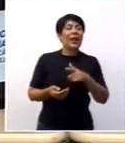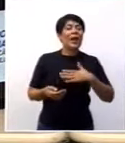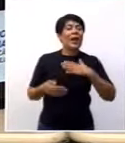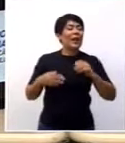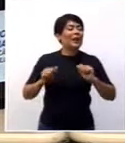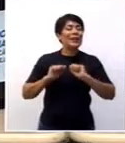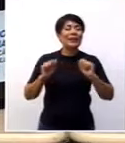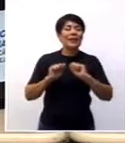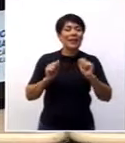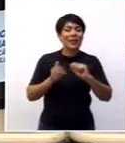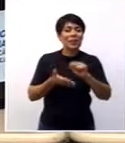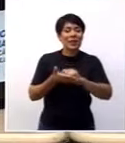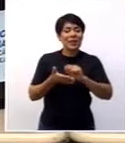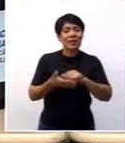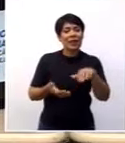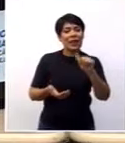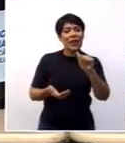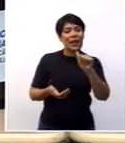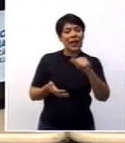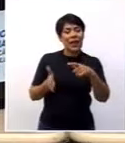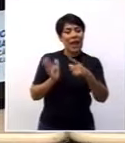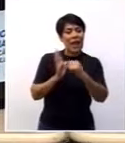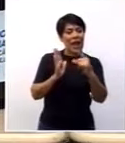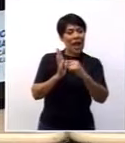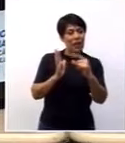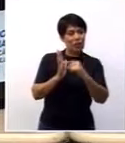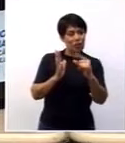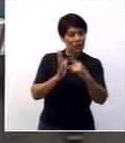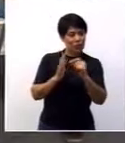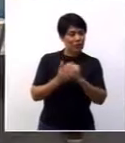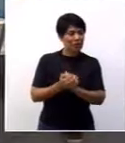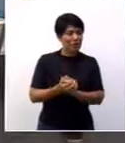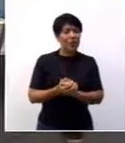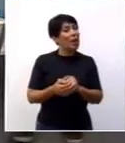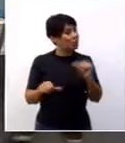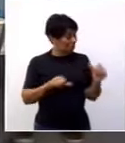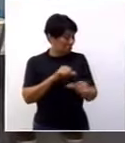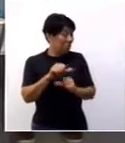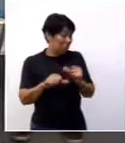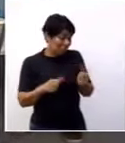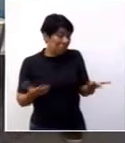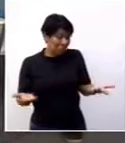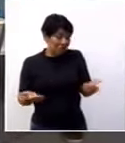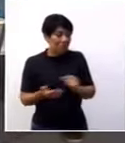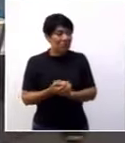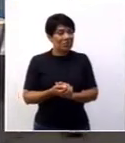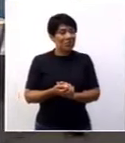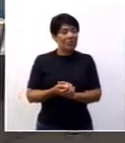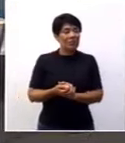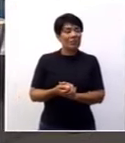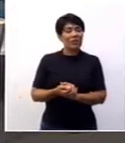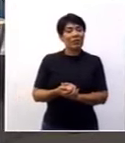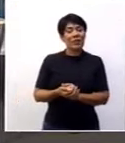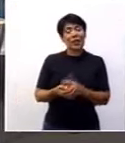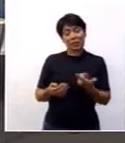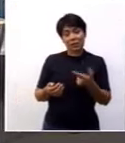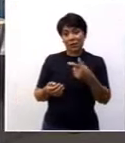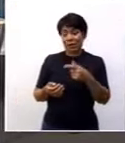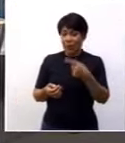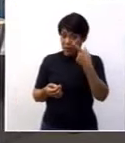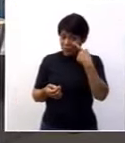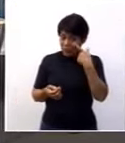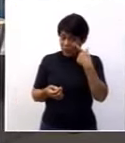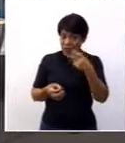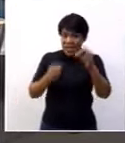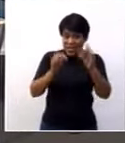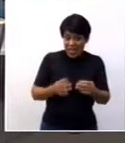escrever artigos. Tá vendo? Então muda, né? Que ótimo. Perfeito. Para vocês verem então que não tem certo, não tem errado.